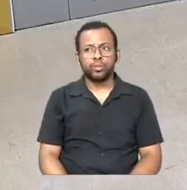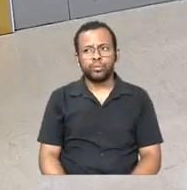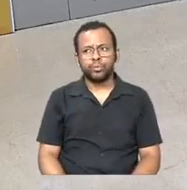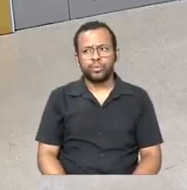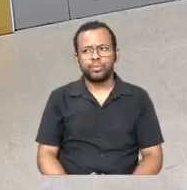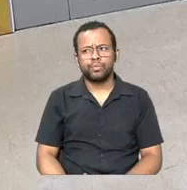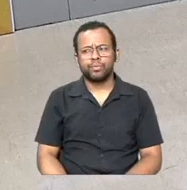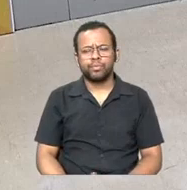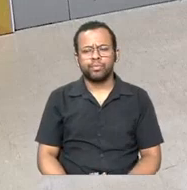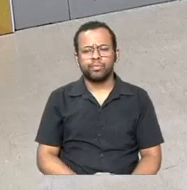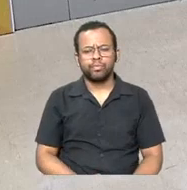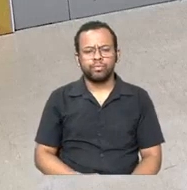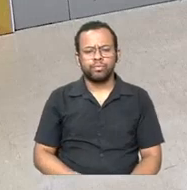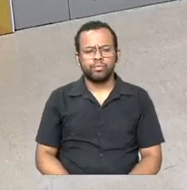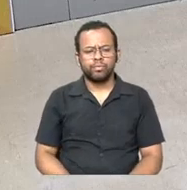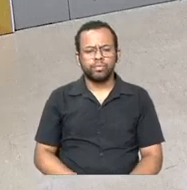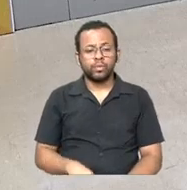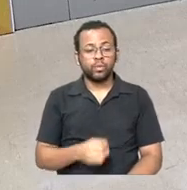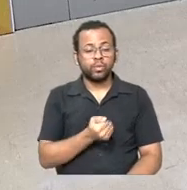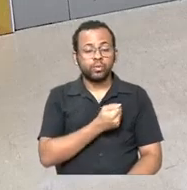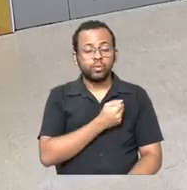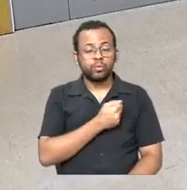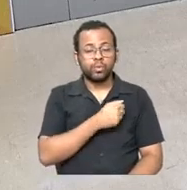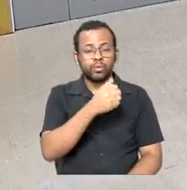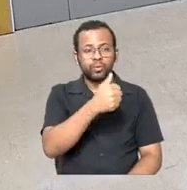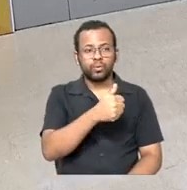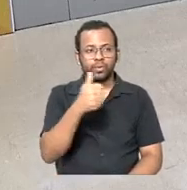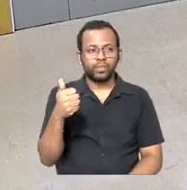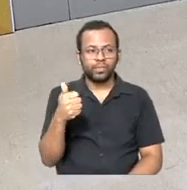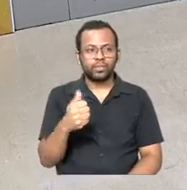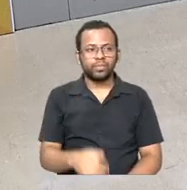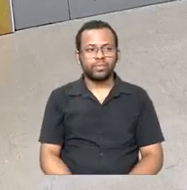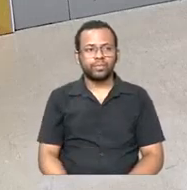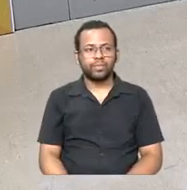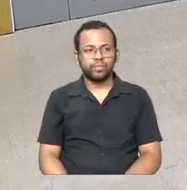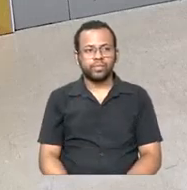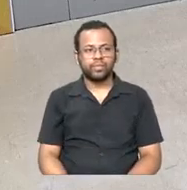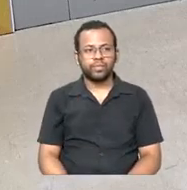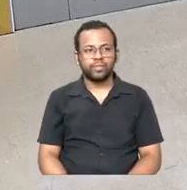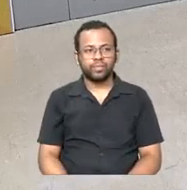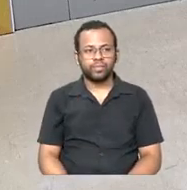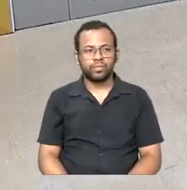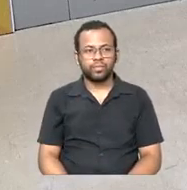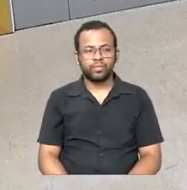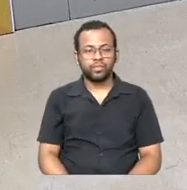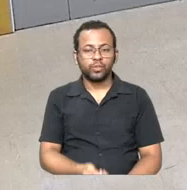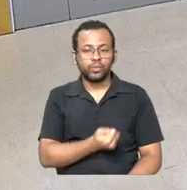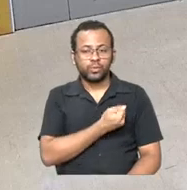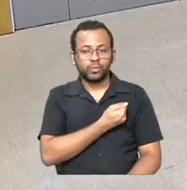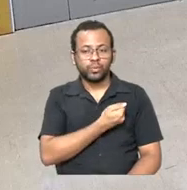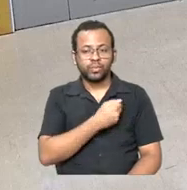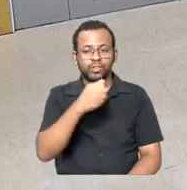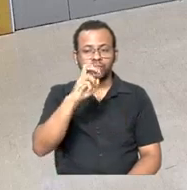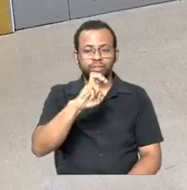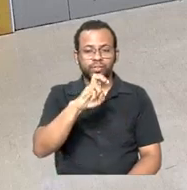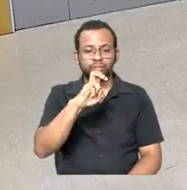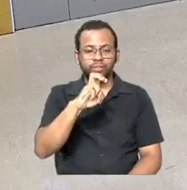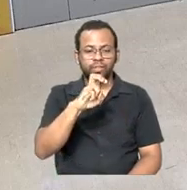minha gente número 11 número 11 número 11 e 54